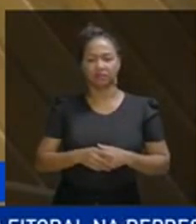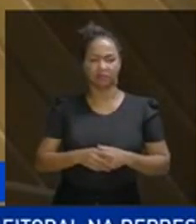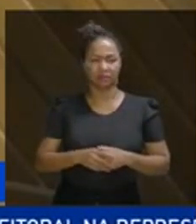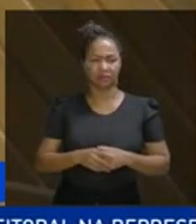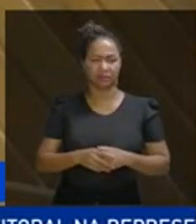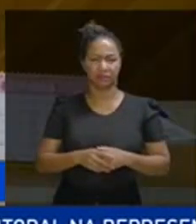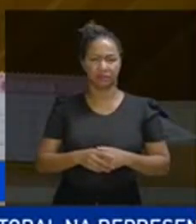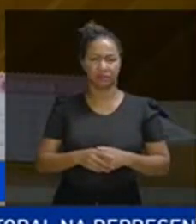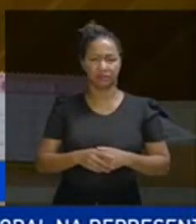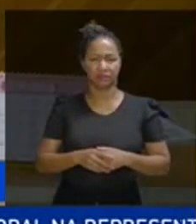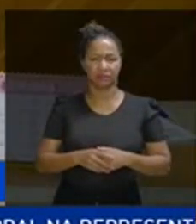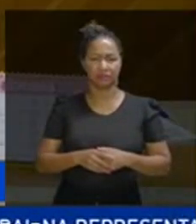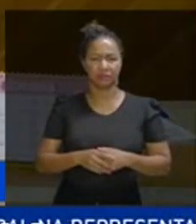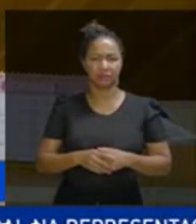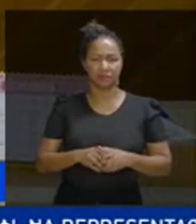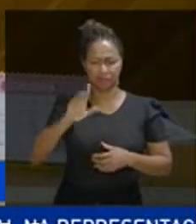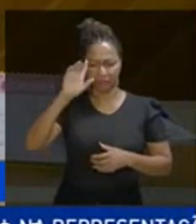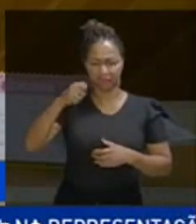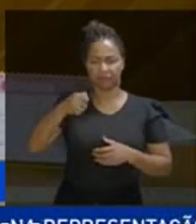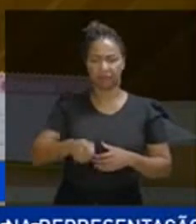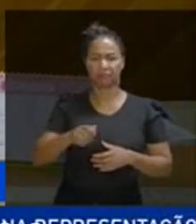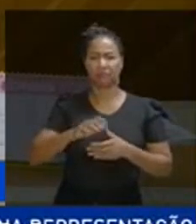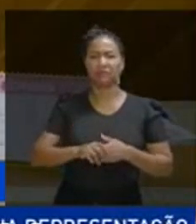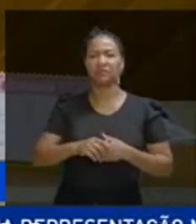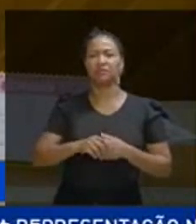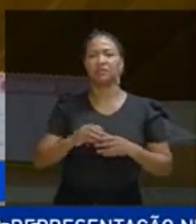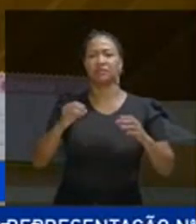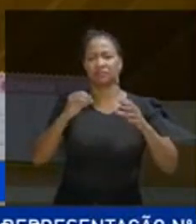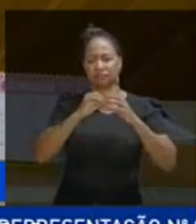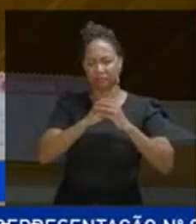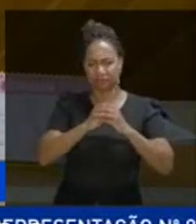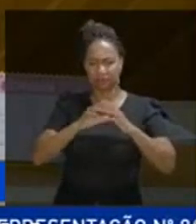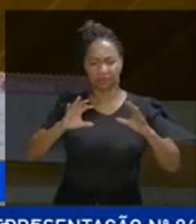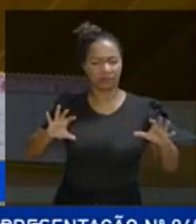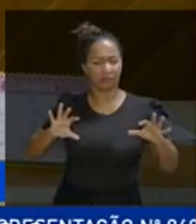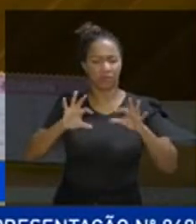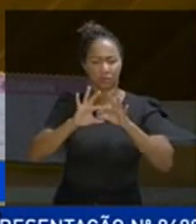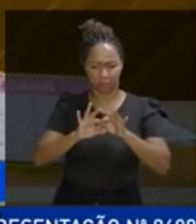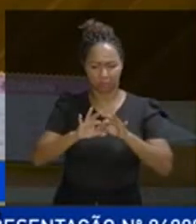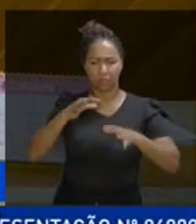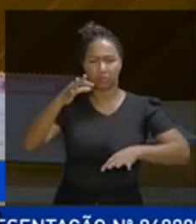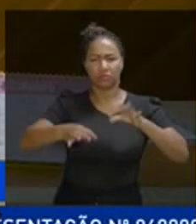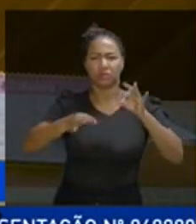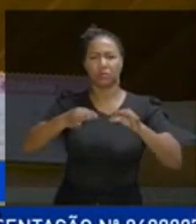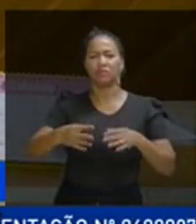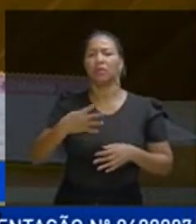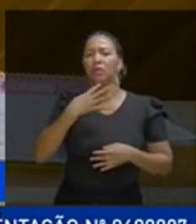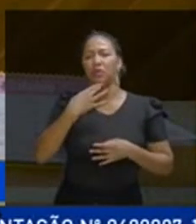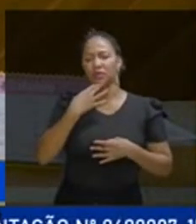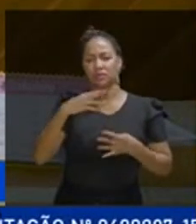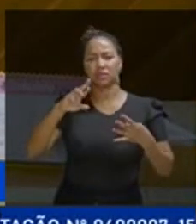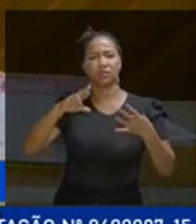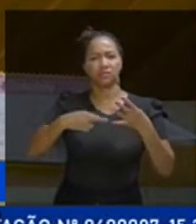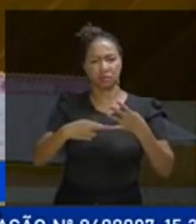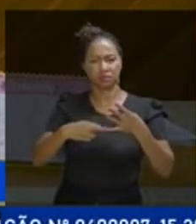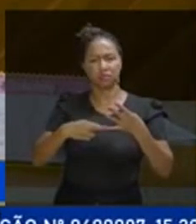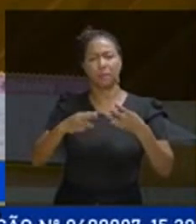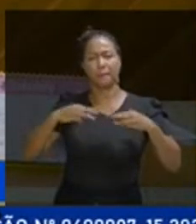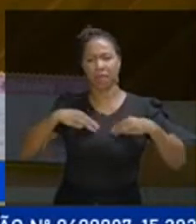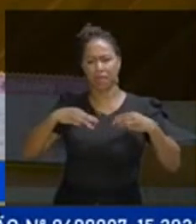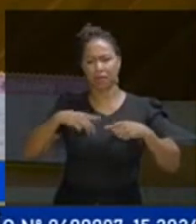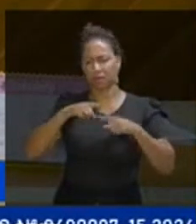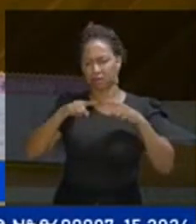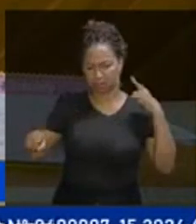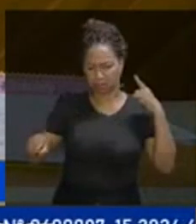apelo. Decisão do Tribunal Regional Eleitoral do Amapá, por unanimidade, conheceu do recurso no mérito por maioria, negou-lhe